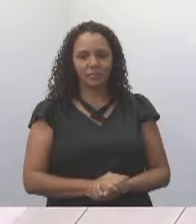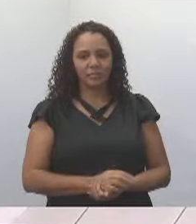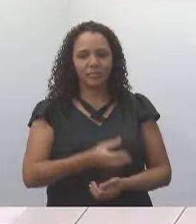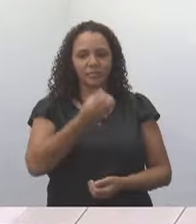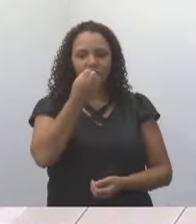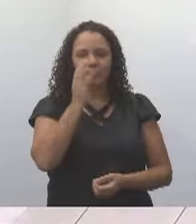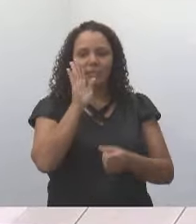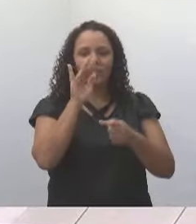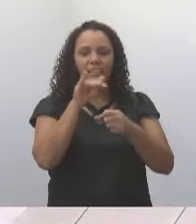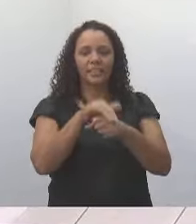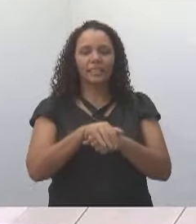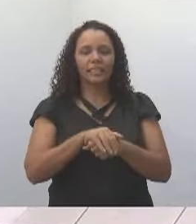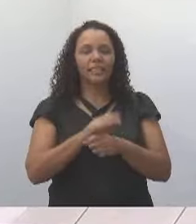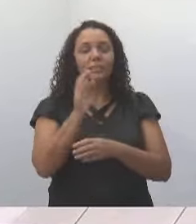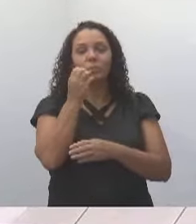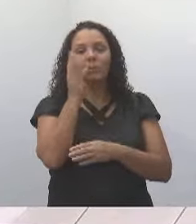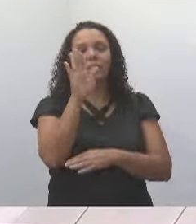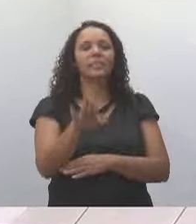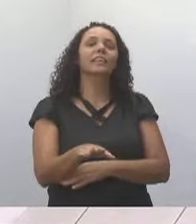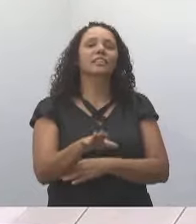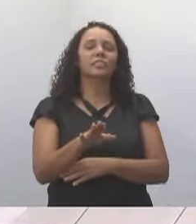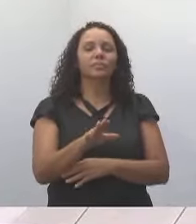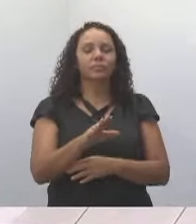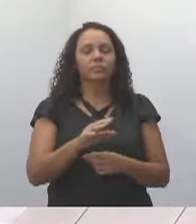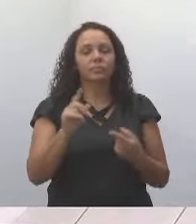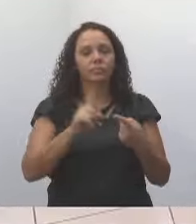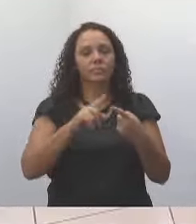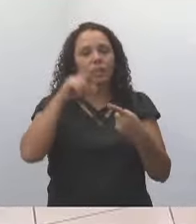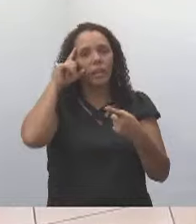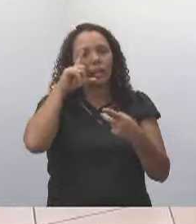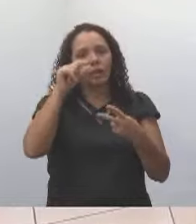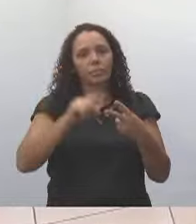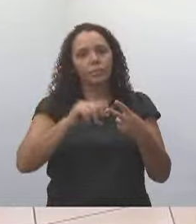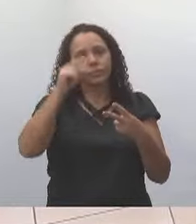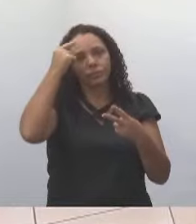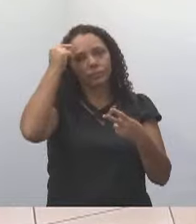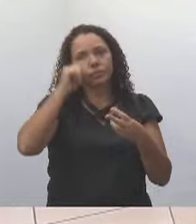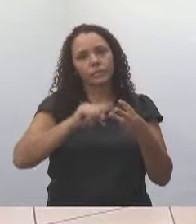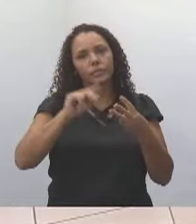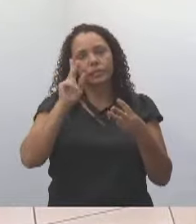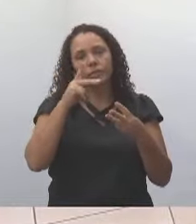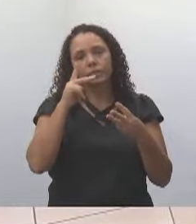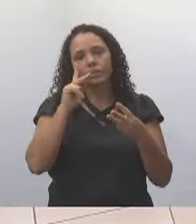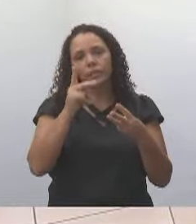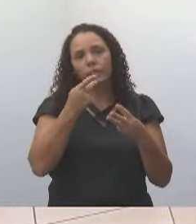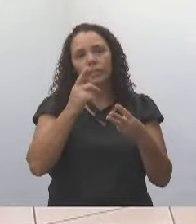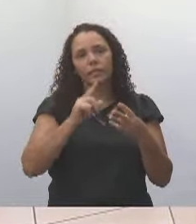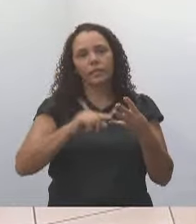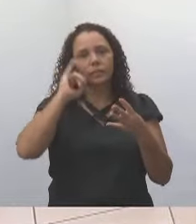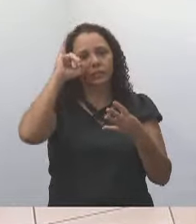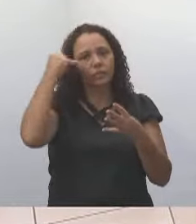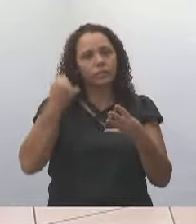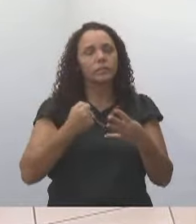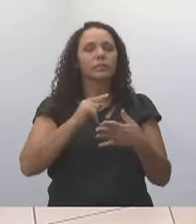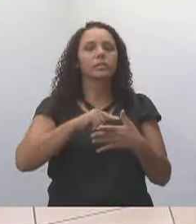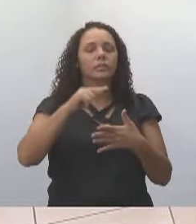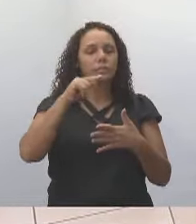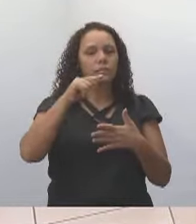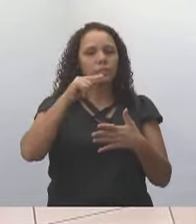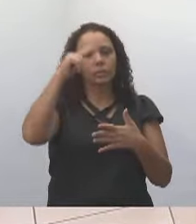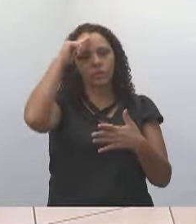Boa tarde estão presentes os vereadores Abner Rosa Edgar sass hernand Barreto Juliana Fênix Luiz